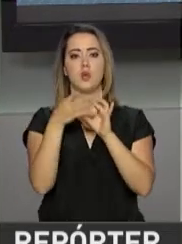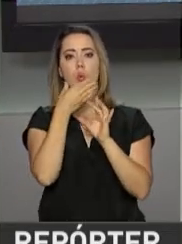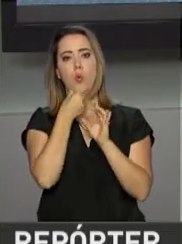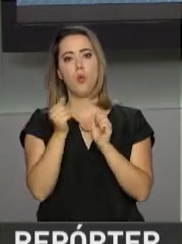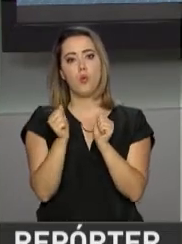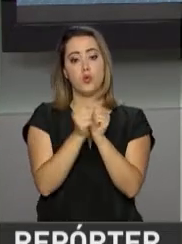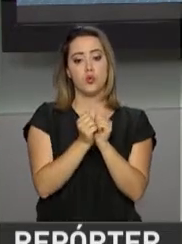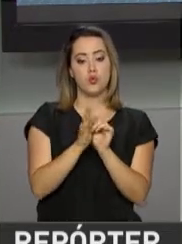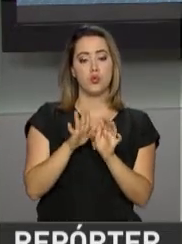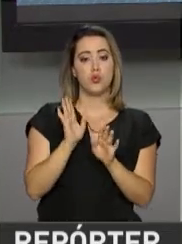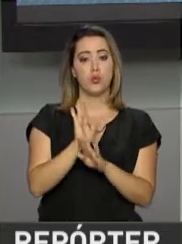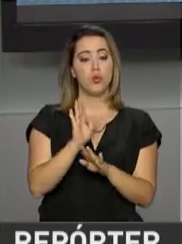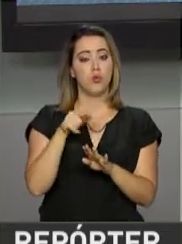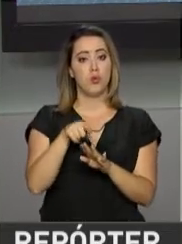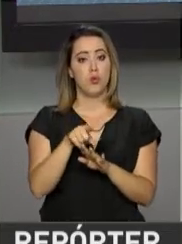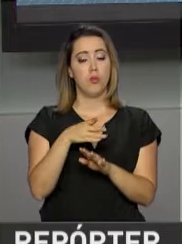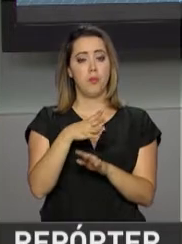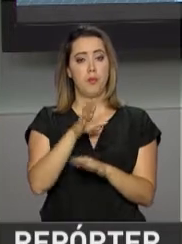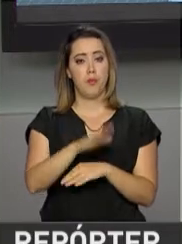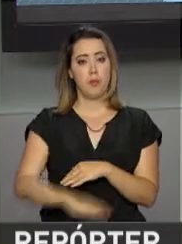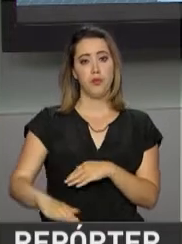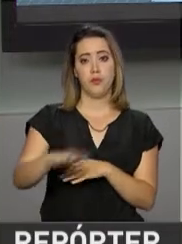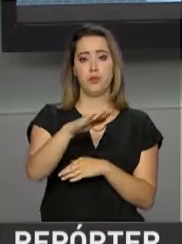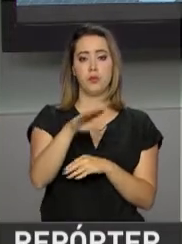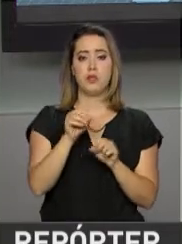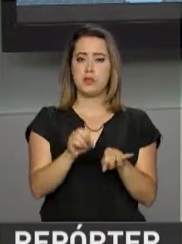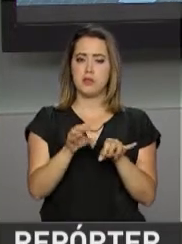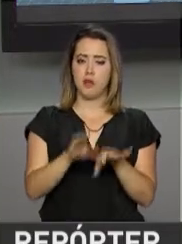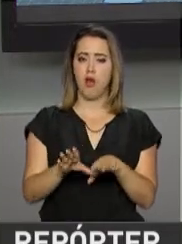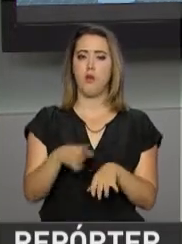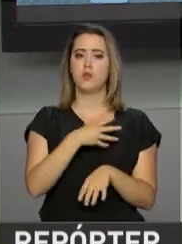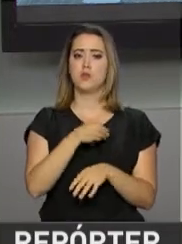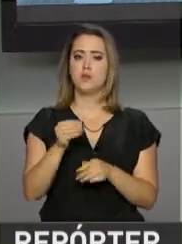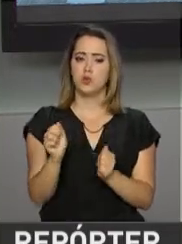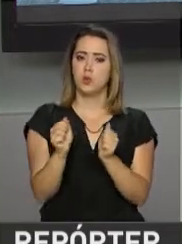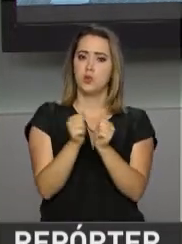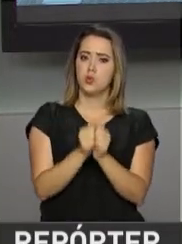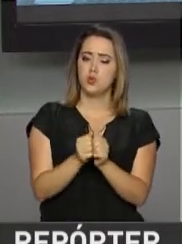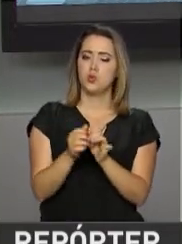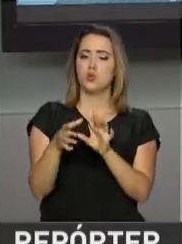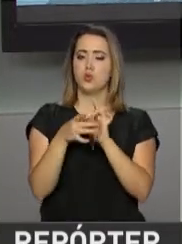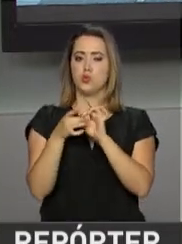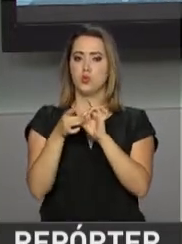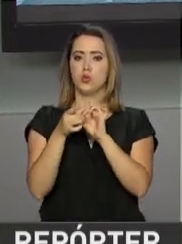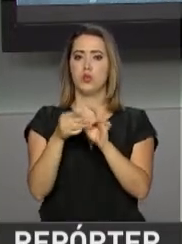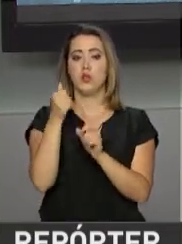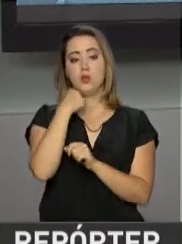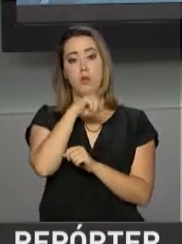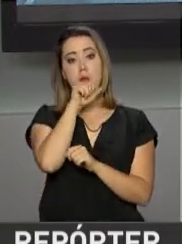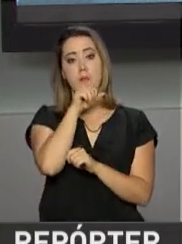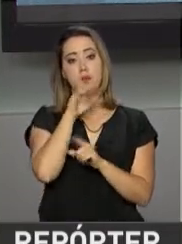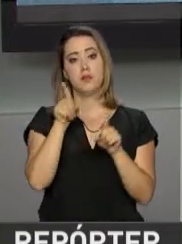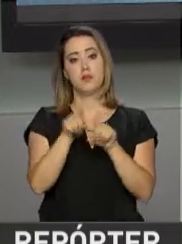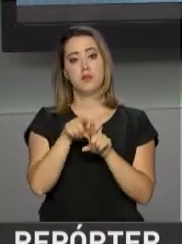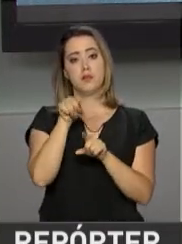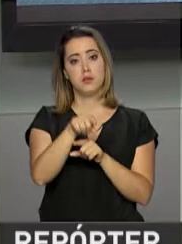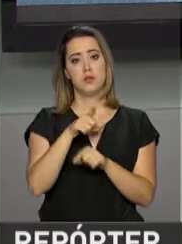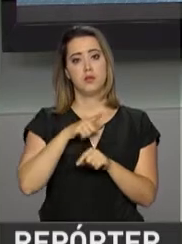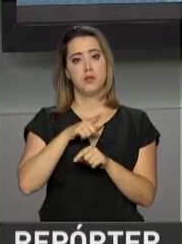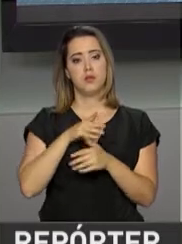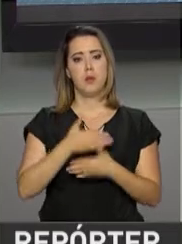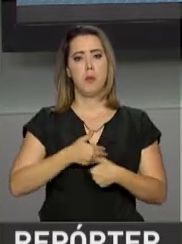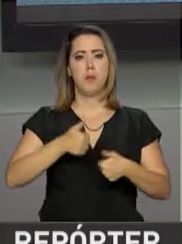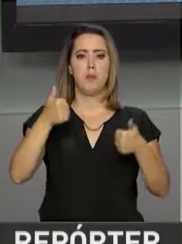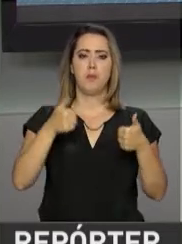com a criação dos filhos a intenção é que os pais compartilhem responsabilidades com as mães e auxilio para que elas tenham